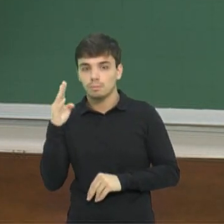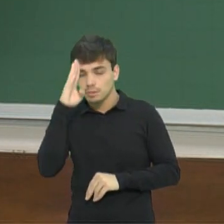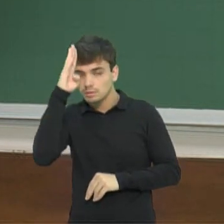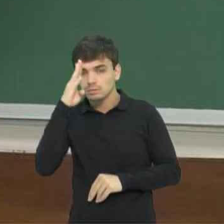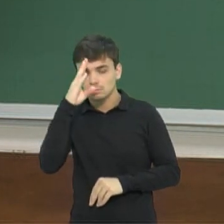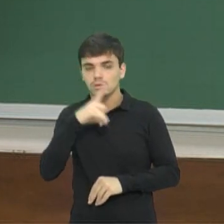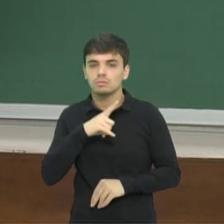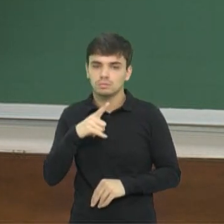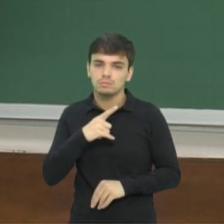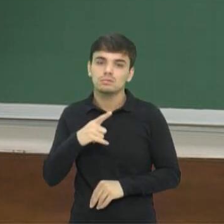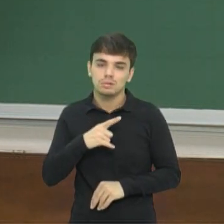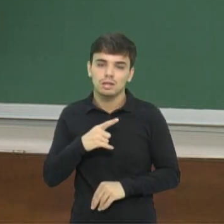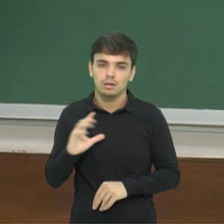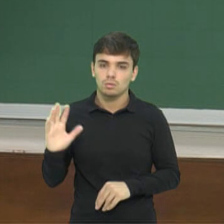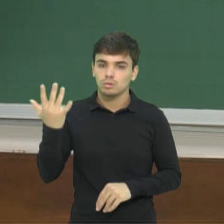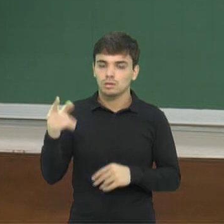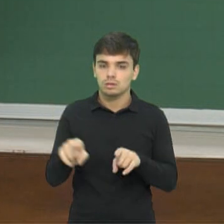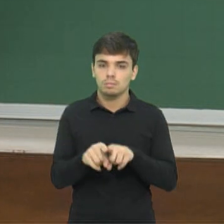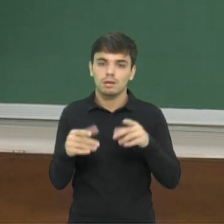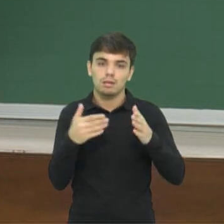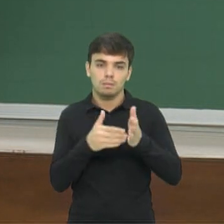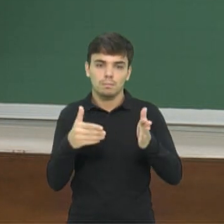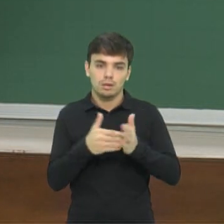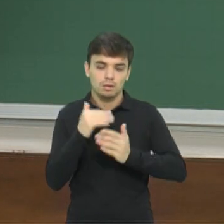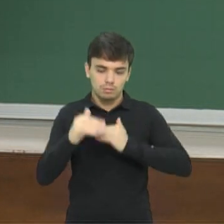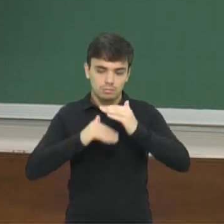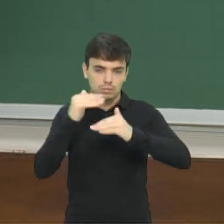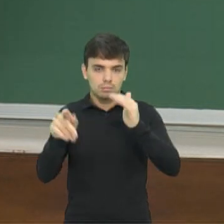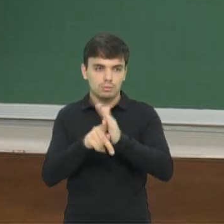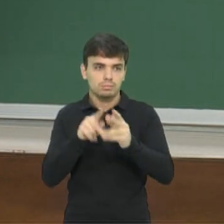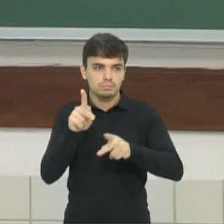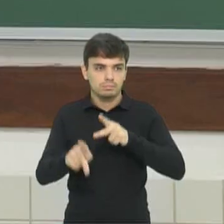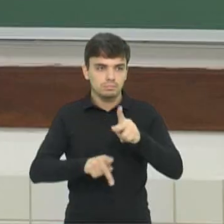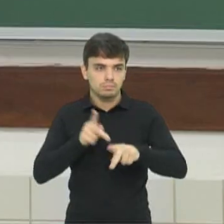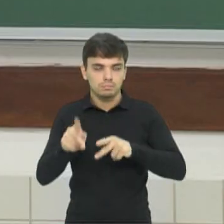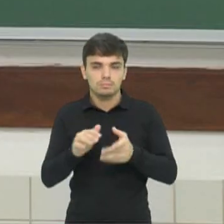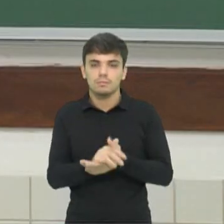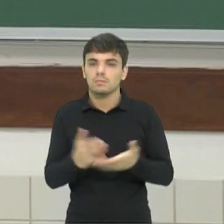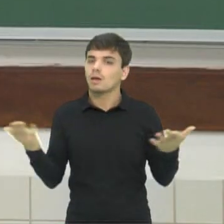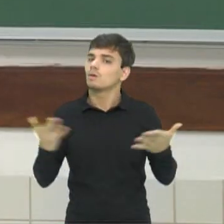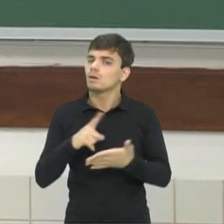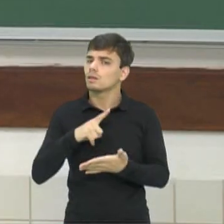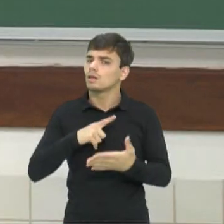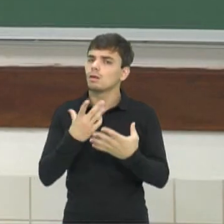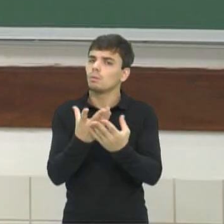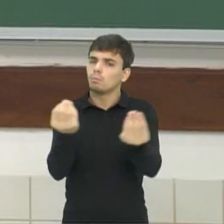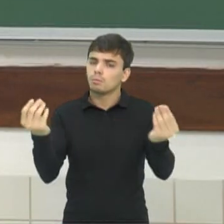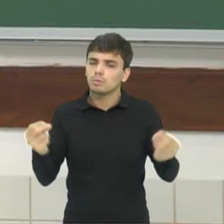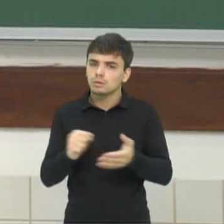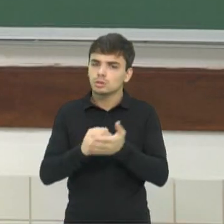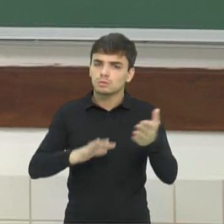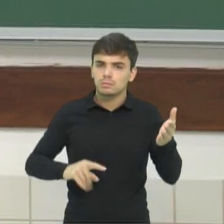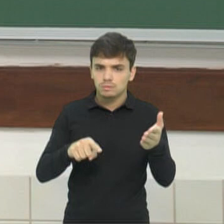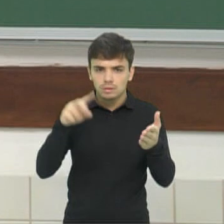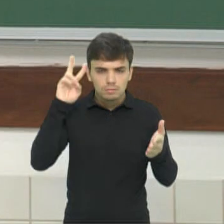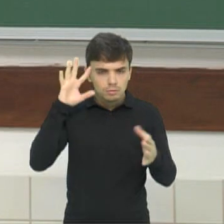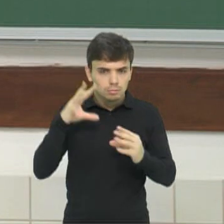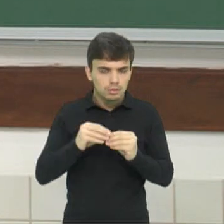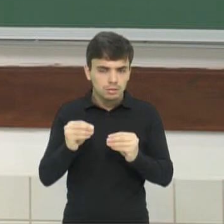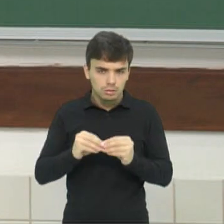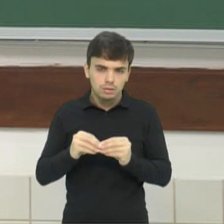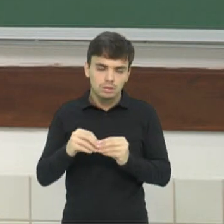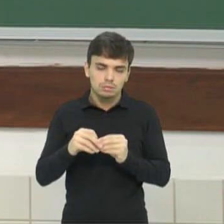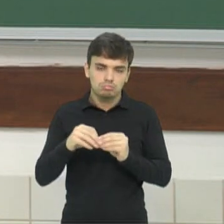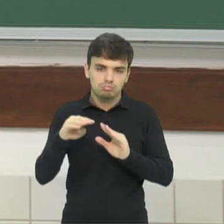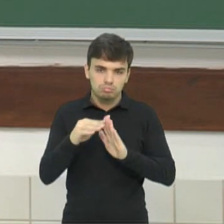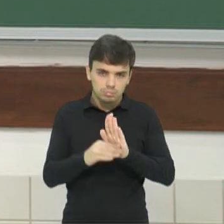ainda tem aqueles fatores que limitam o crescimento da população. Agora, então, a gente vai fazer bastante exercício para ver se você entendeu essa parte